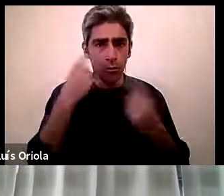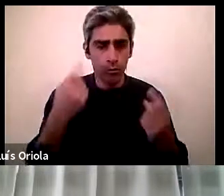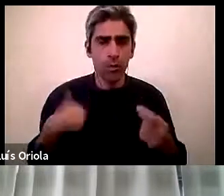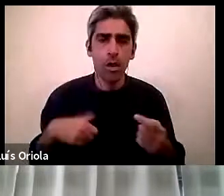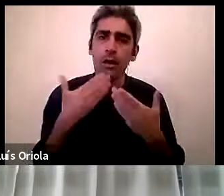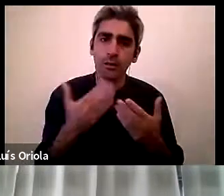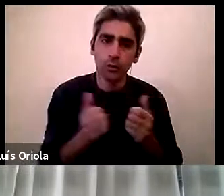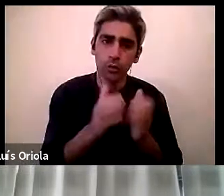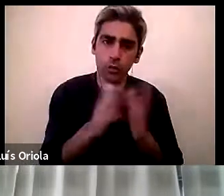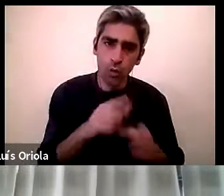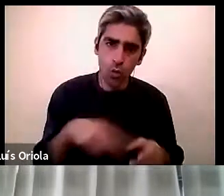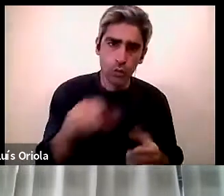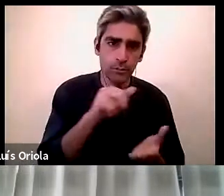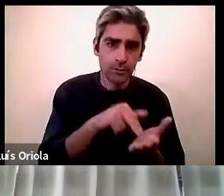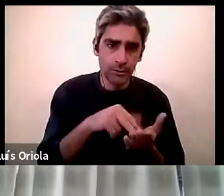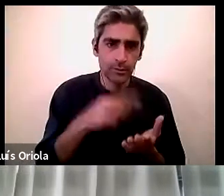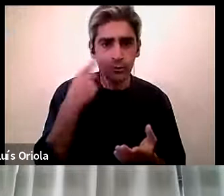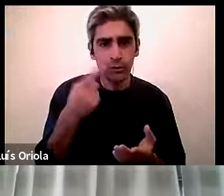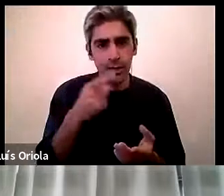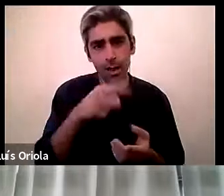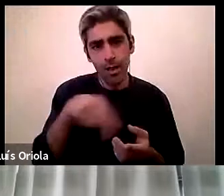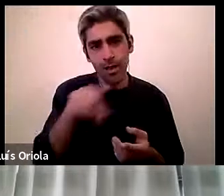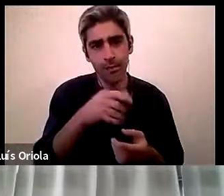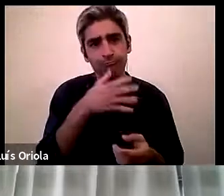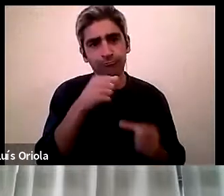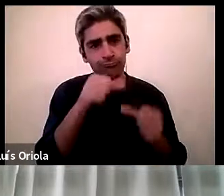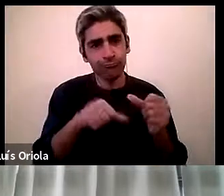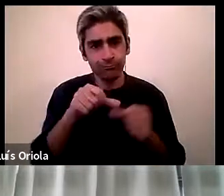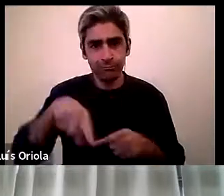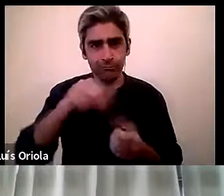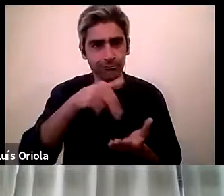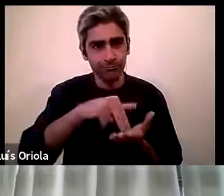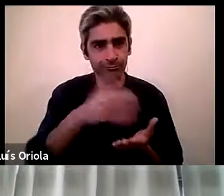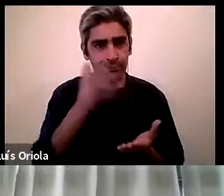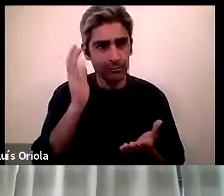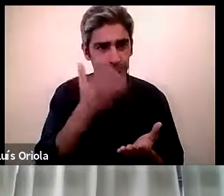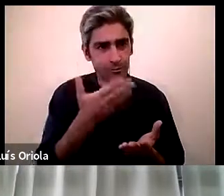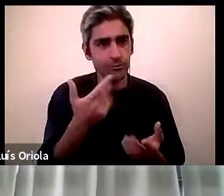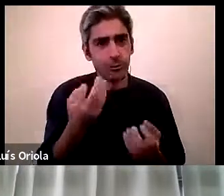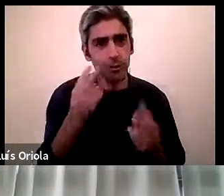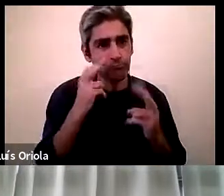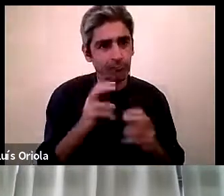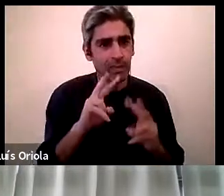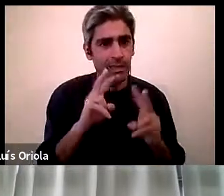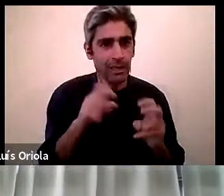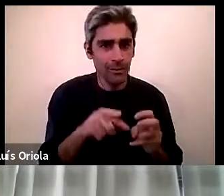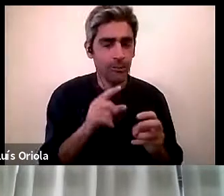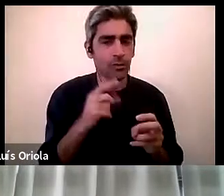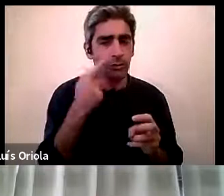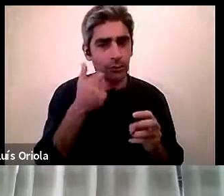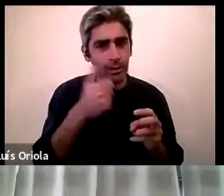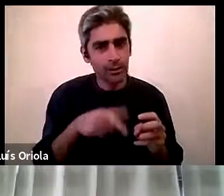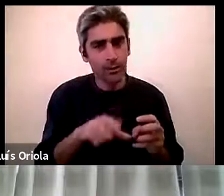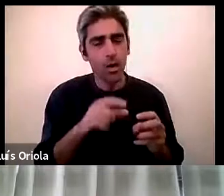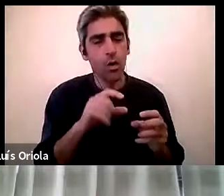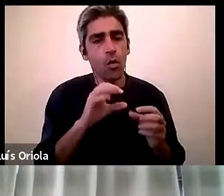todos a vossa presença, em especial aos nossos conferencistas que exploraram então o tema da experimentação e colaboração no contexto